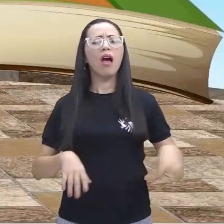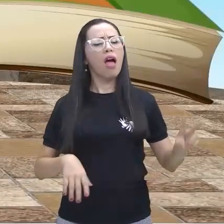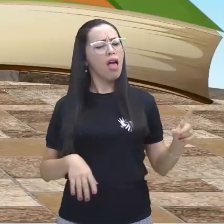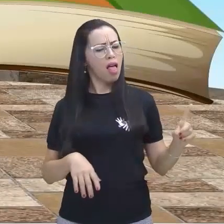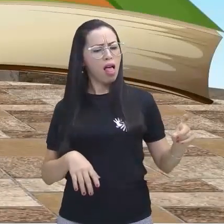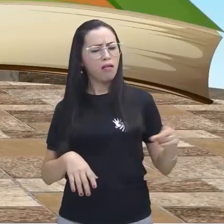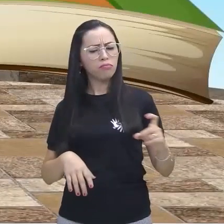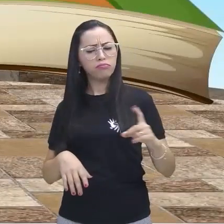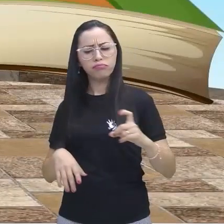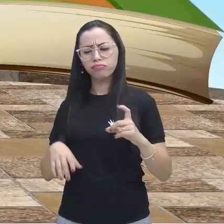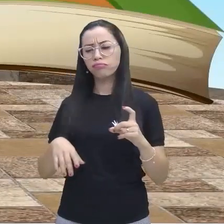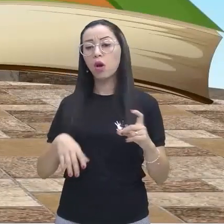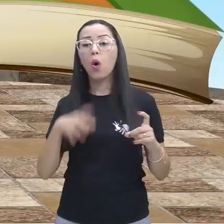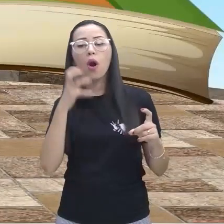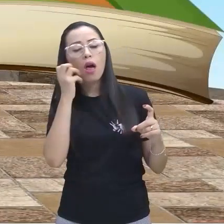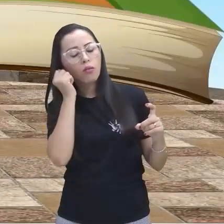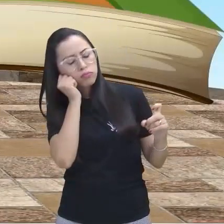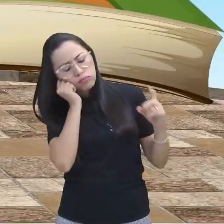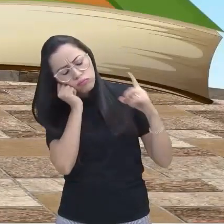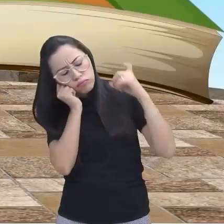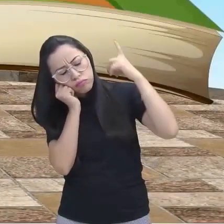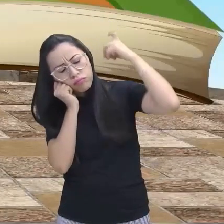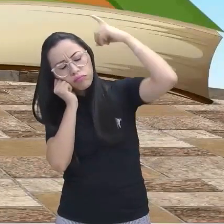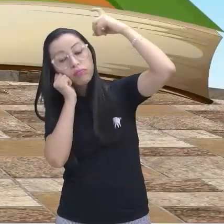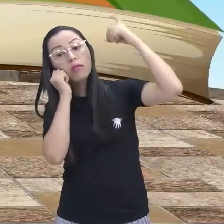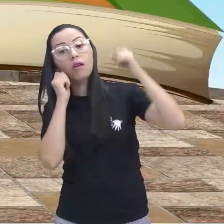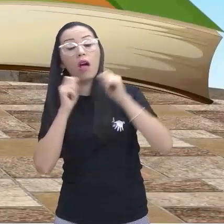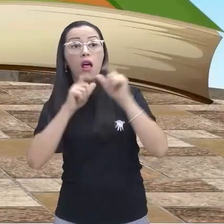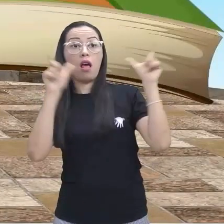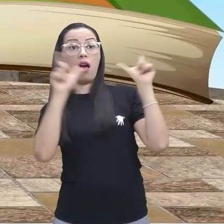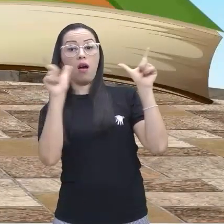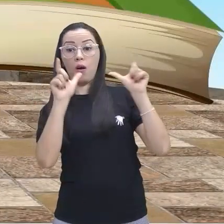dele. O leão acordou,